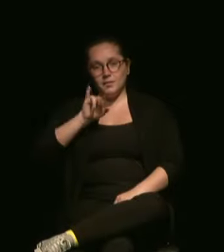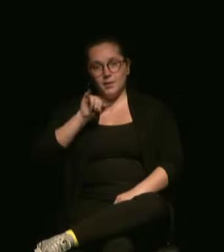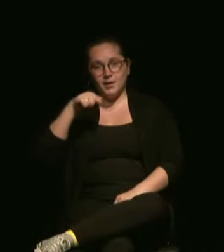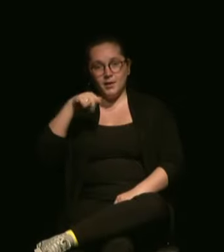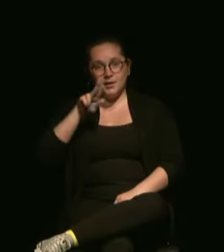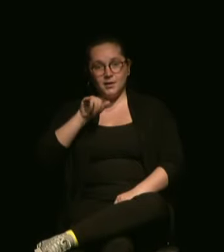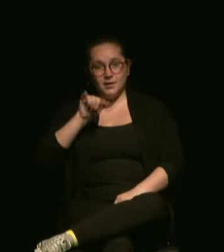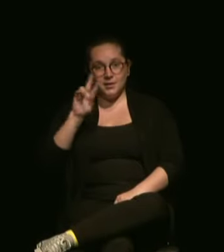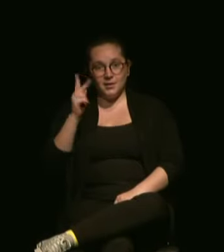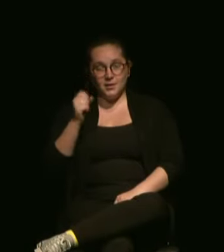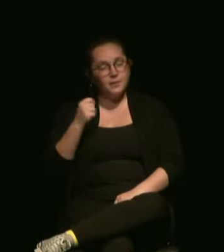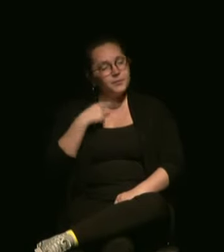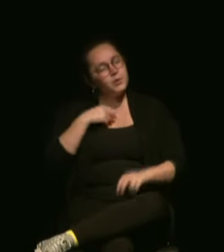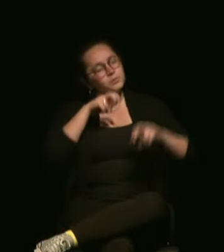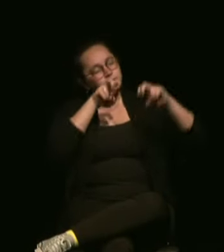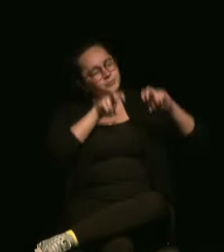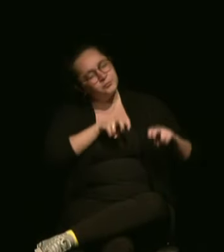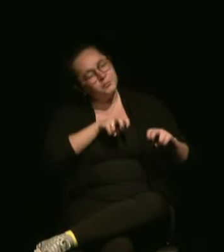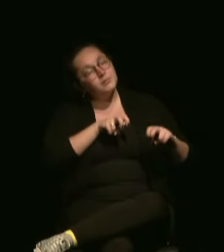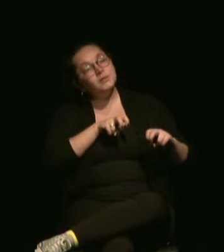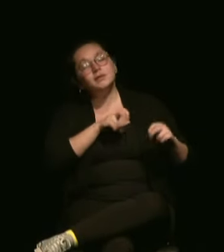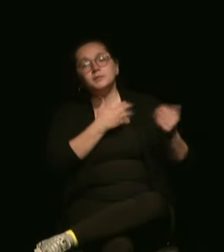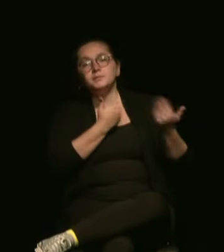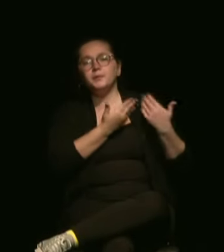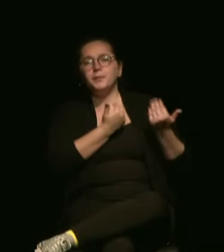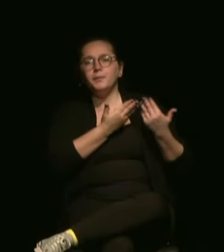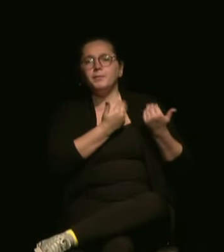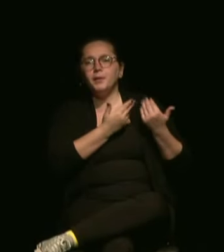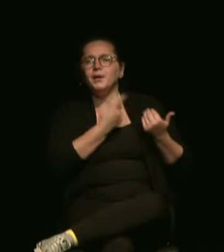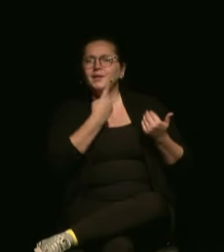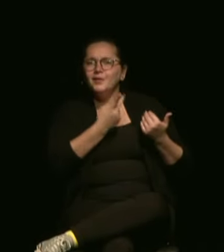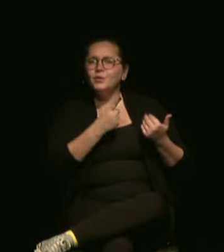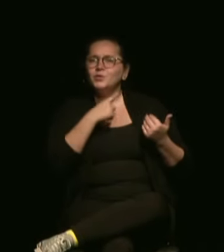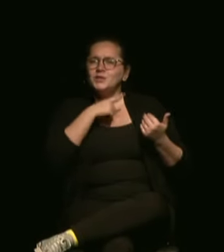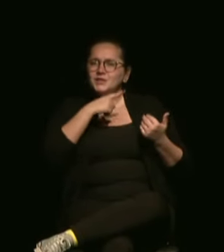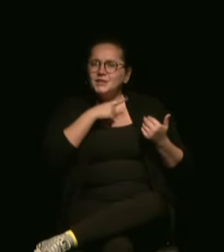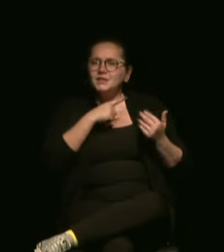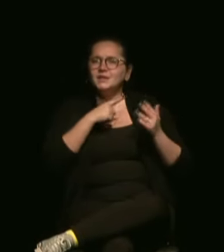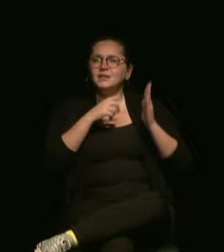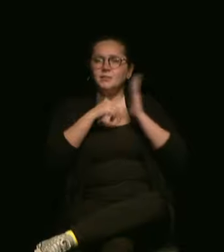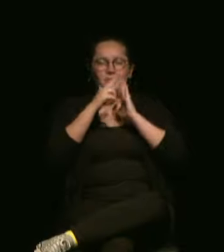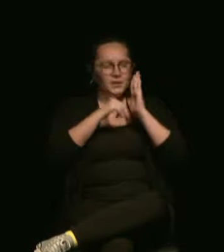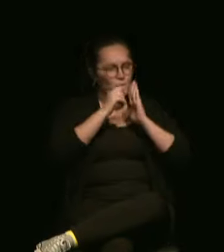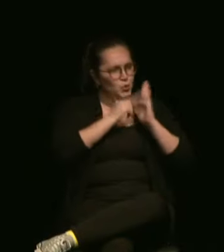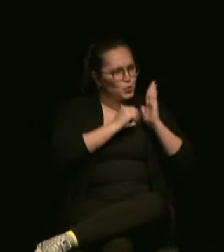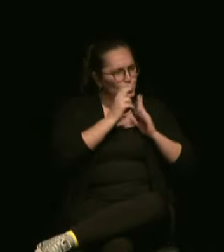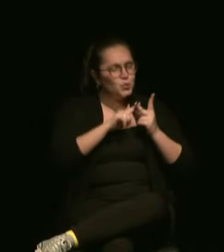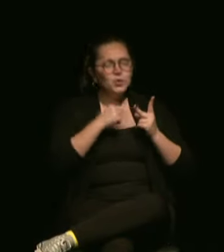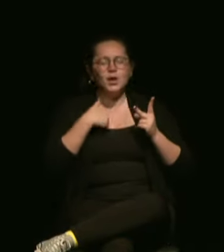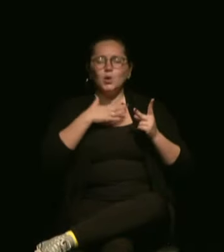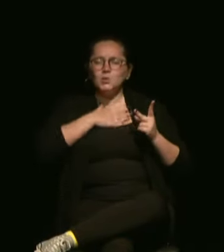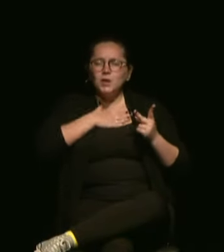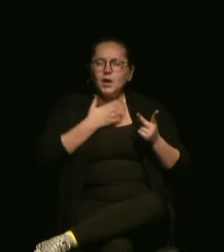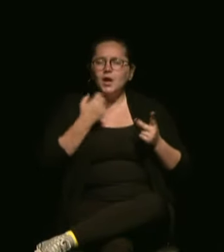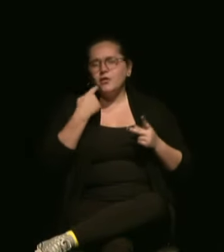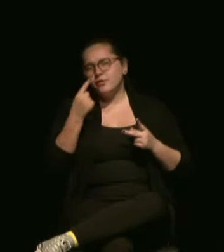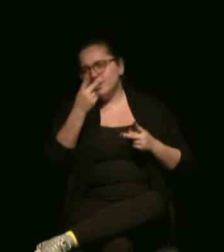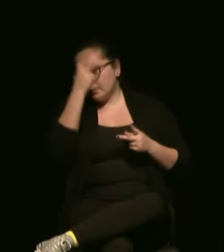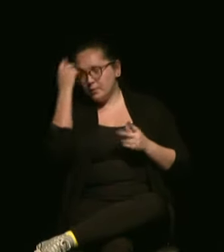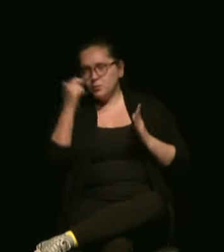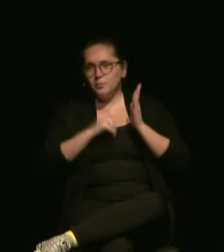Mariquinha e falamos um pouquinho. Ela falou que pitar, que ela via na televisão a gente pitando, não sei o quê.